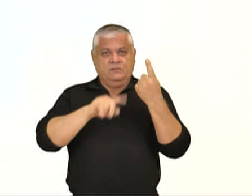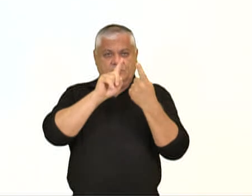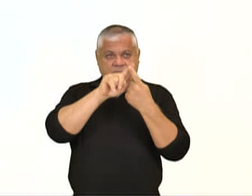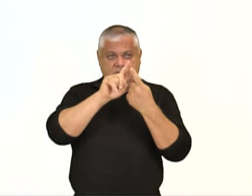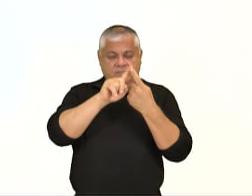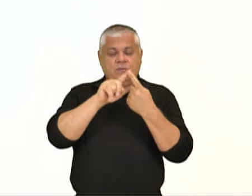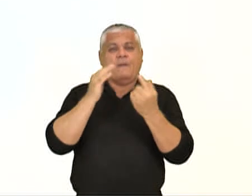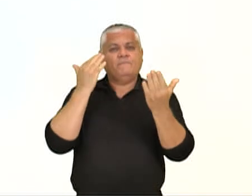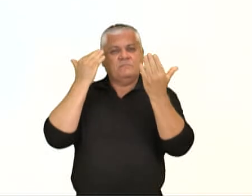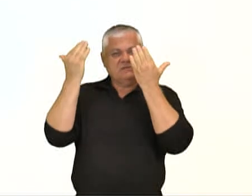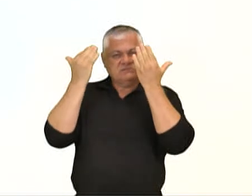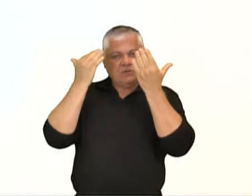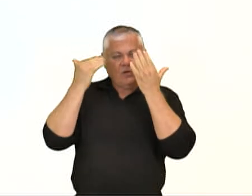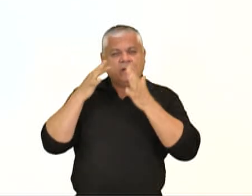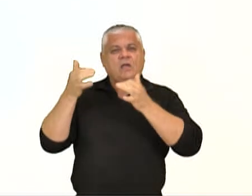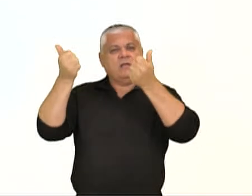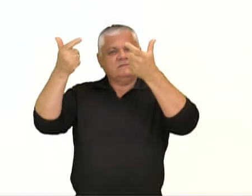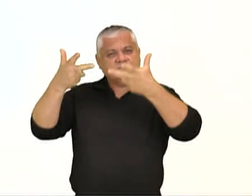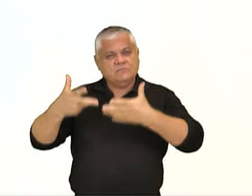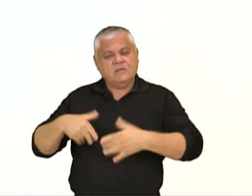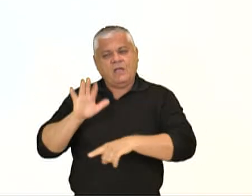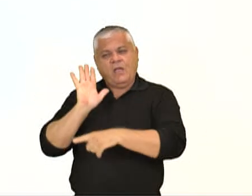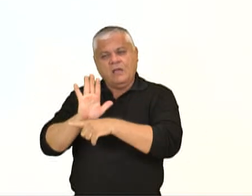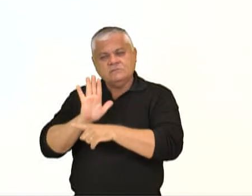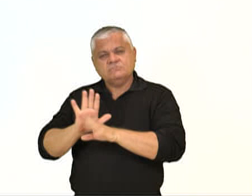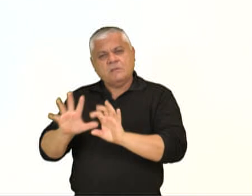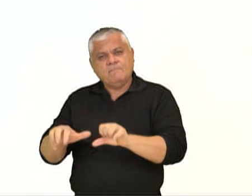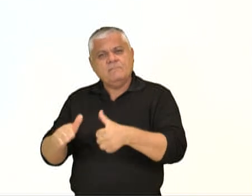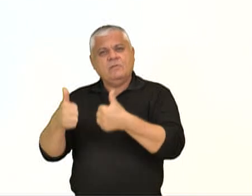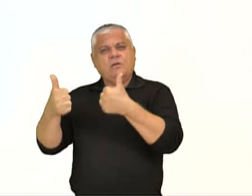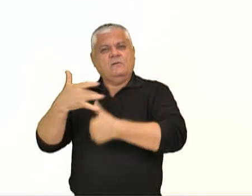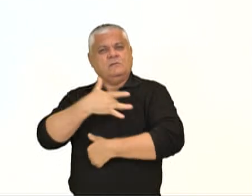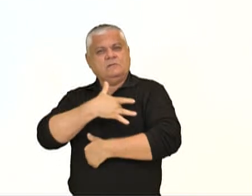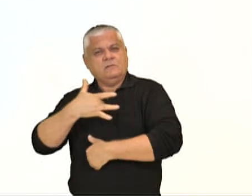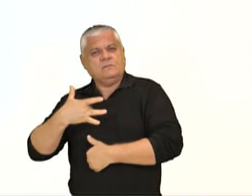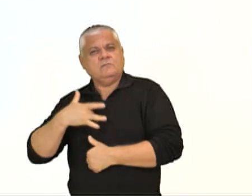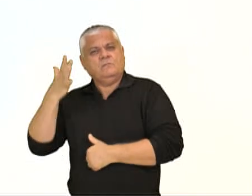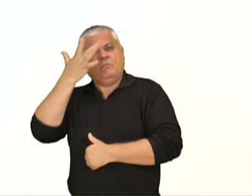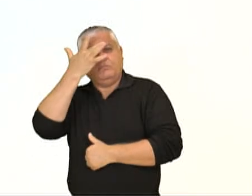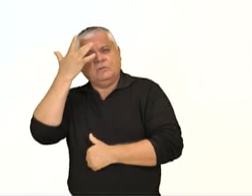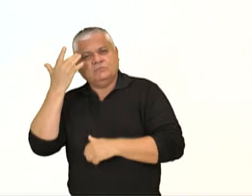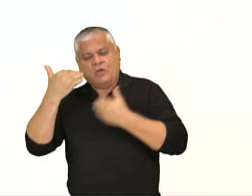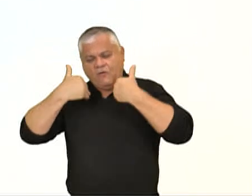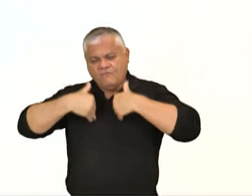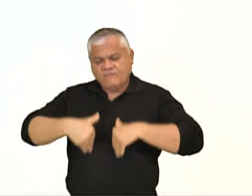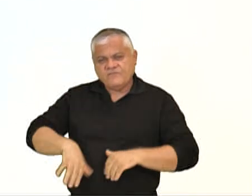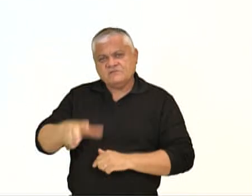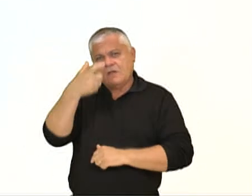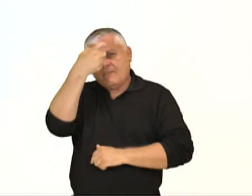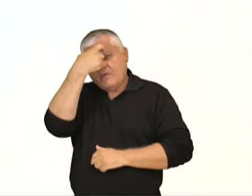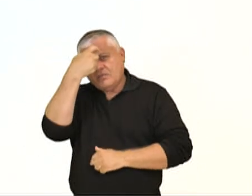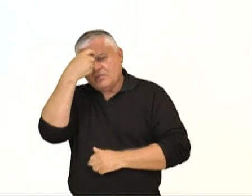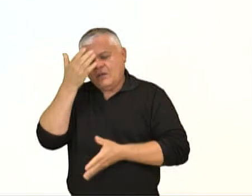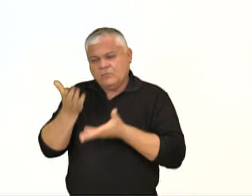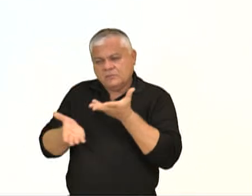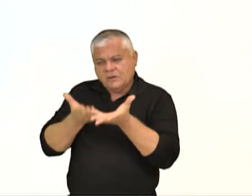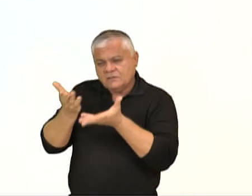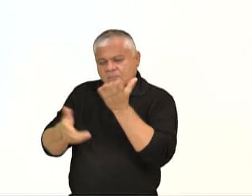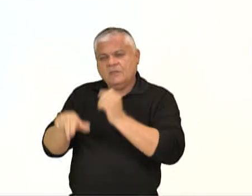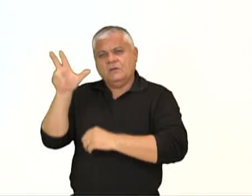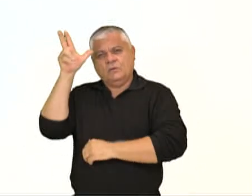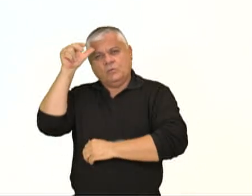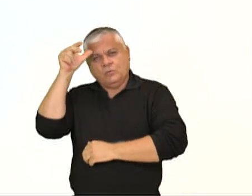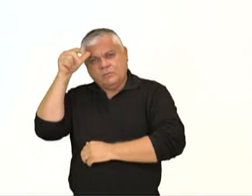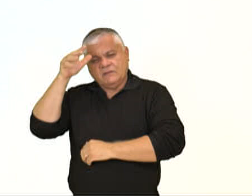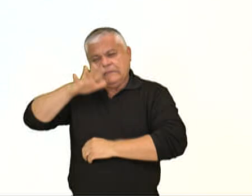Segundo a psicóloga, a prática pode melhorar a saúde das pessoas, comprometimento físico e mentais. Hoje a ecoterapia já abrange